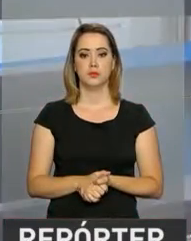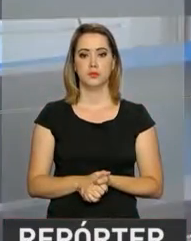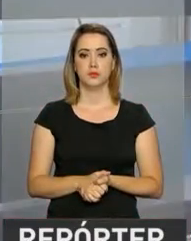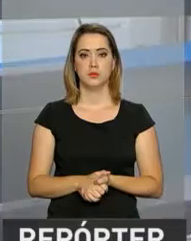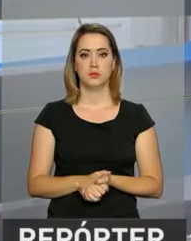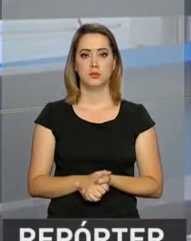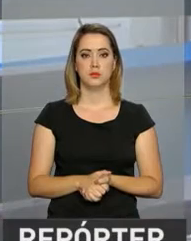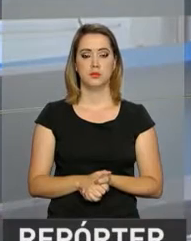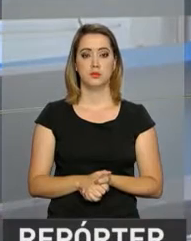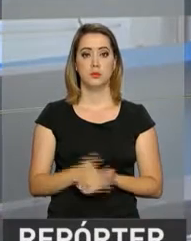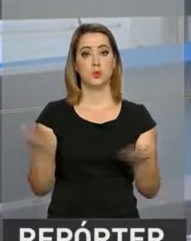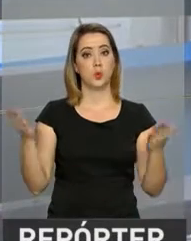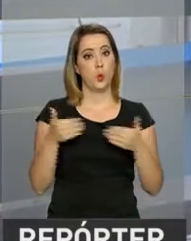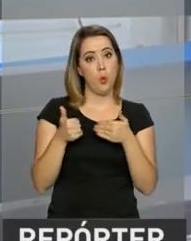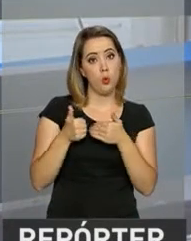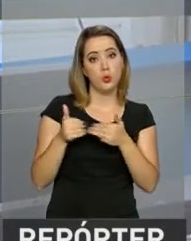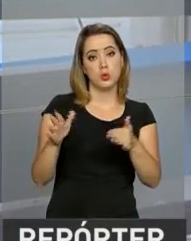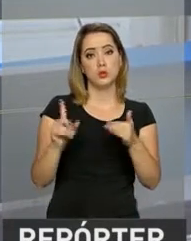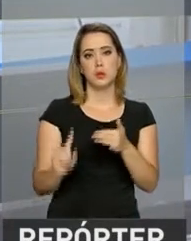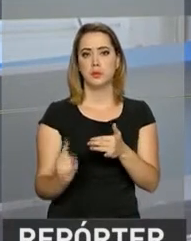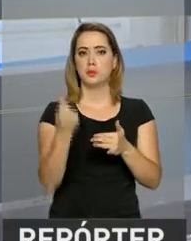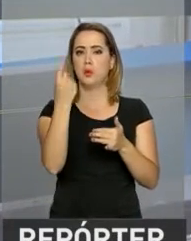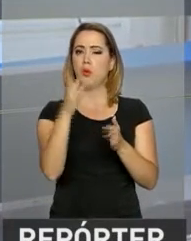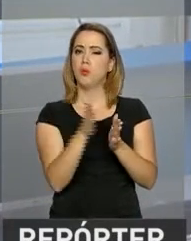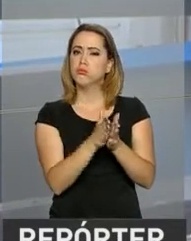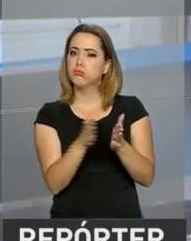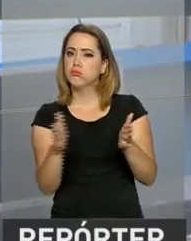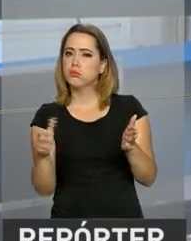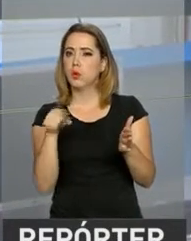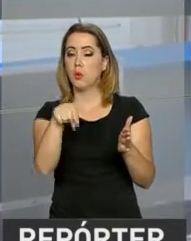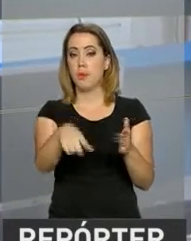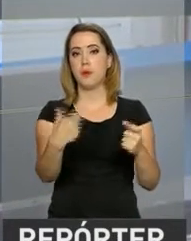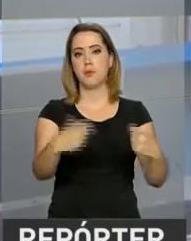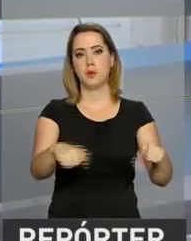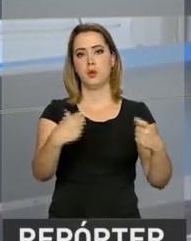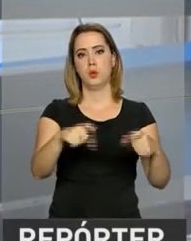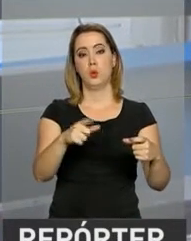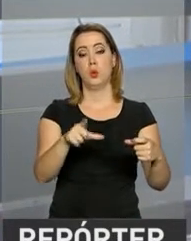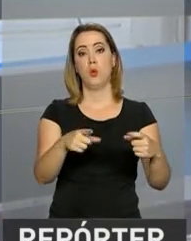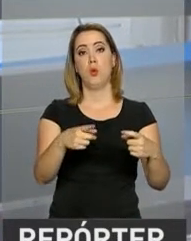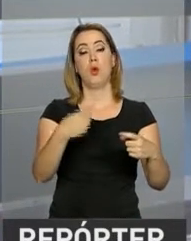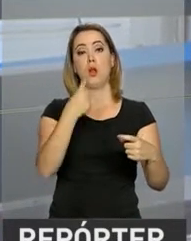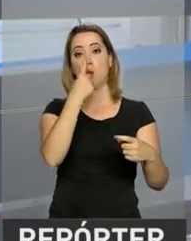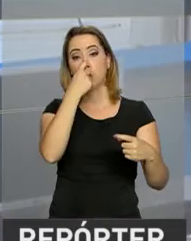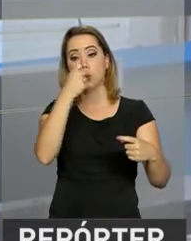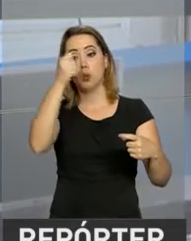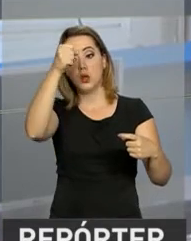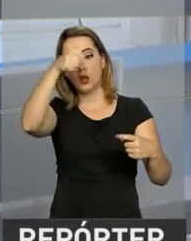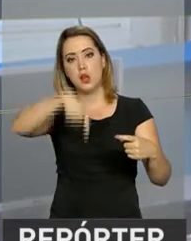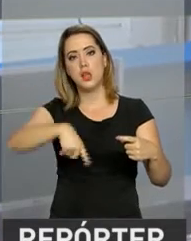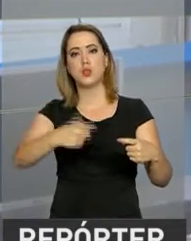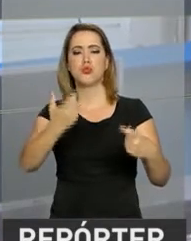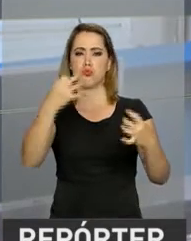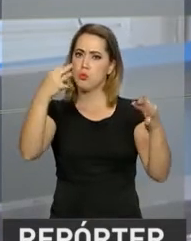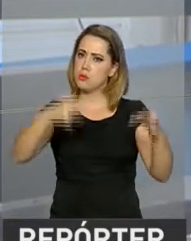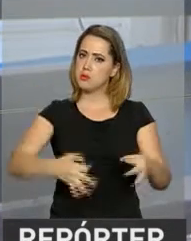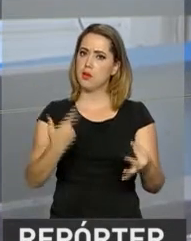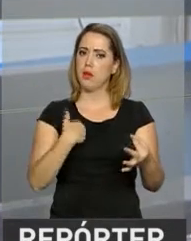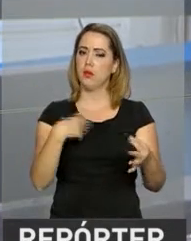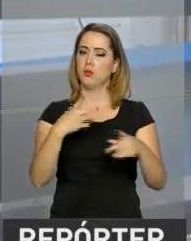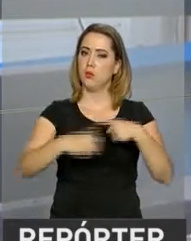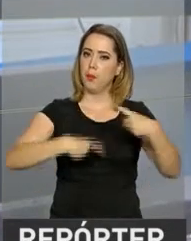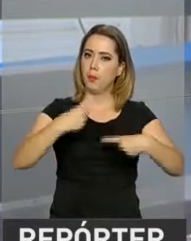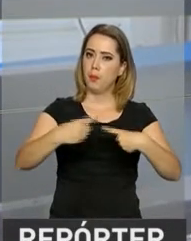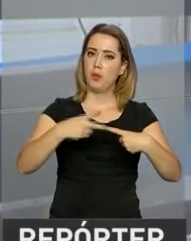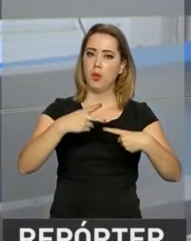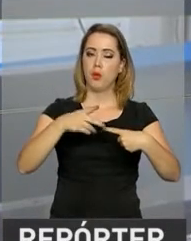e foi inaugurada hoje a primeira etapa do aterro sanitário de brasília a iniciativa faz parte da política nacional de